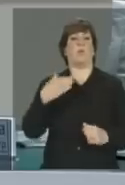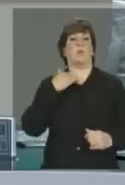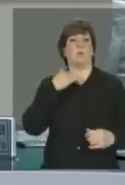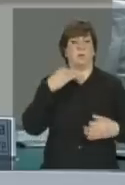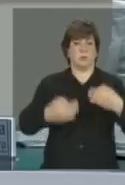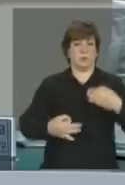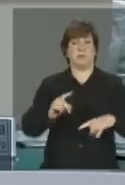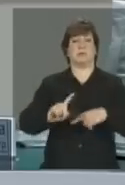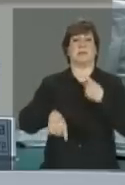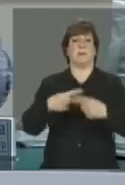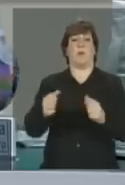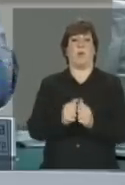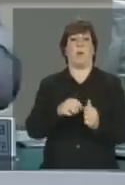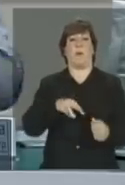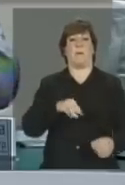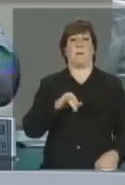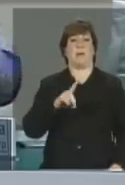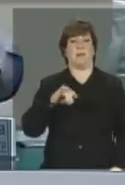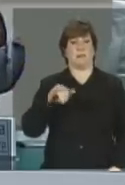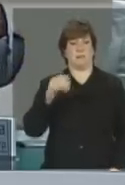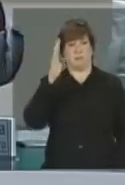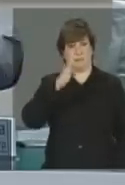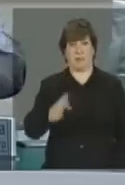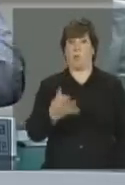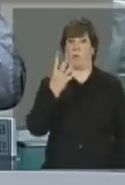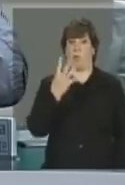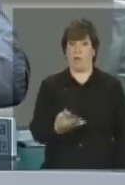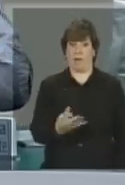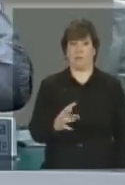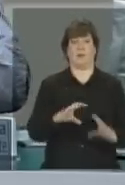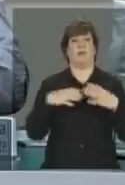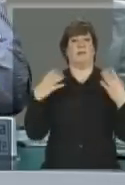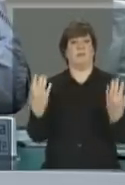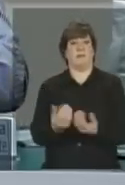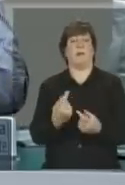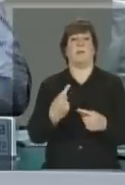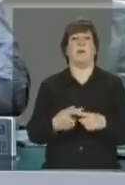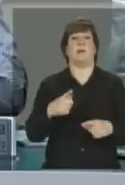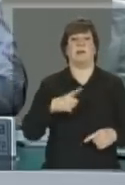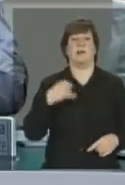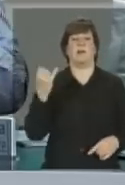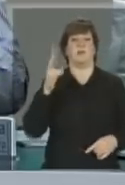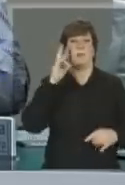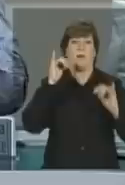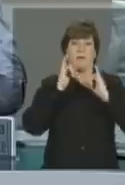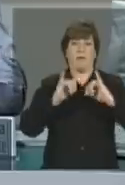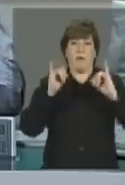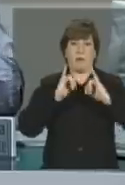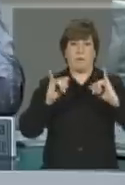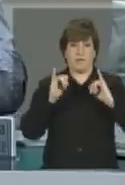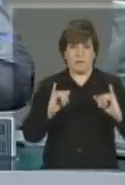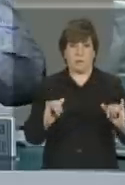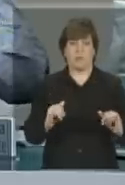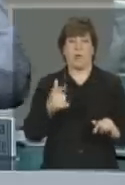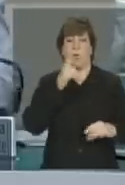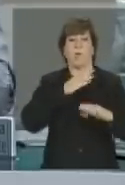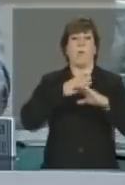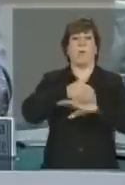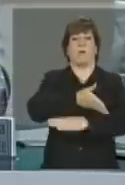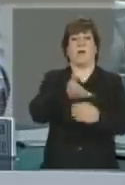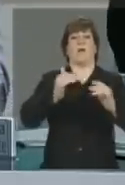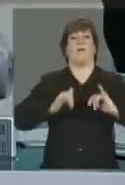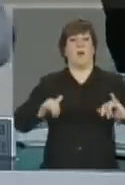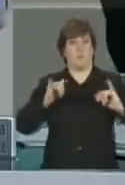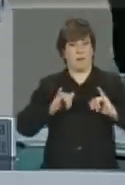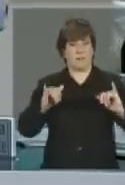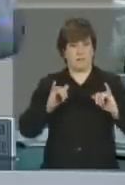mídia brasileira. Então, são 4 eventos, porque tem a ver com informação, com empoderamento da sociedade civil, acesso à informação, e